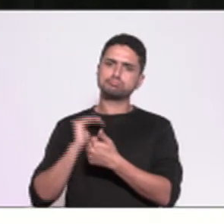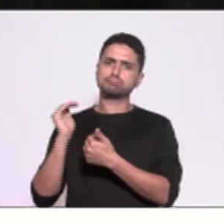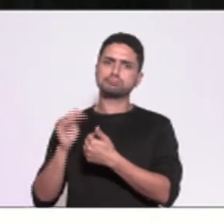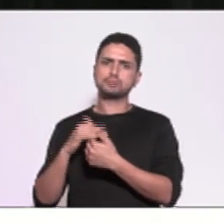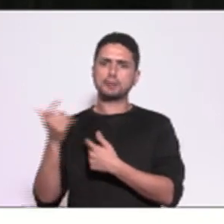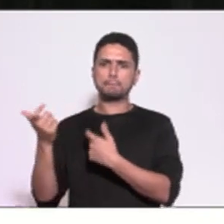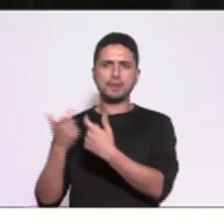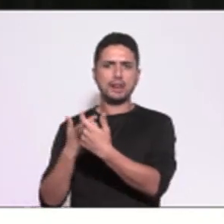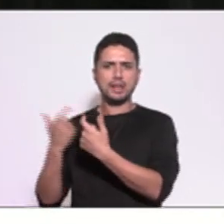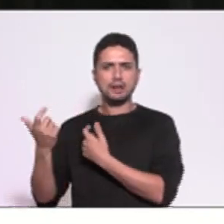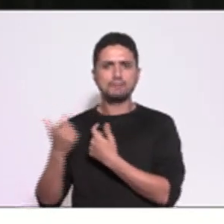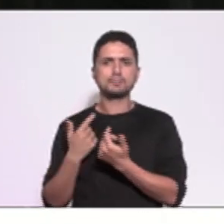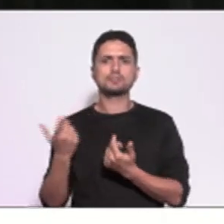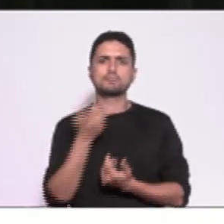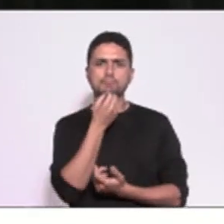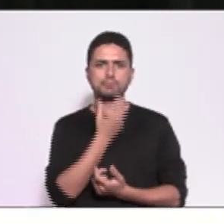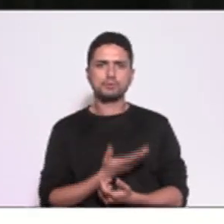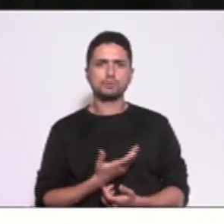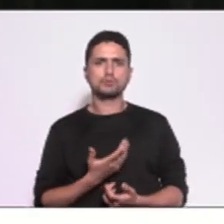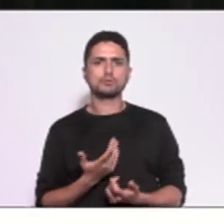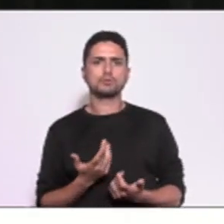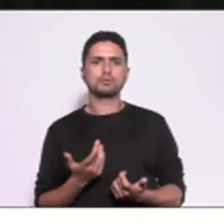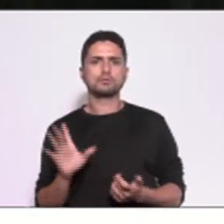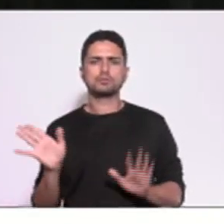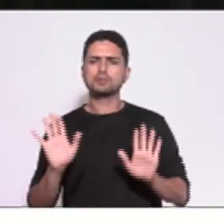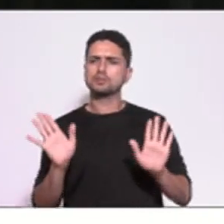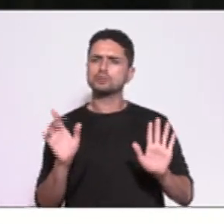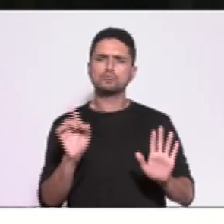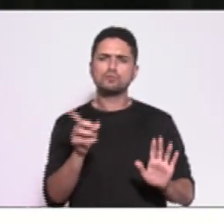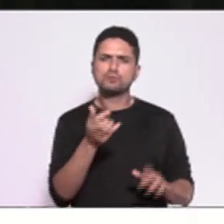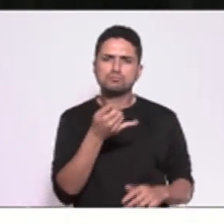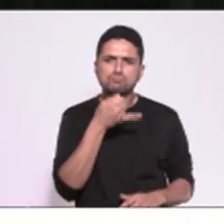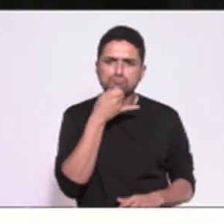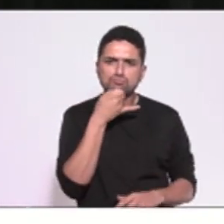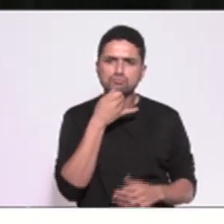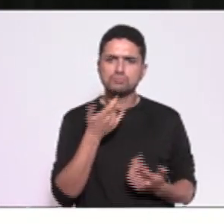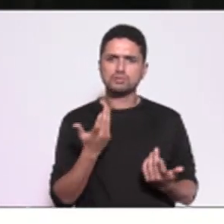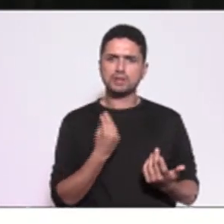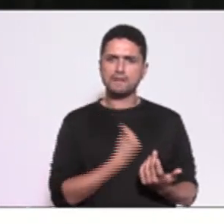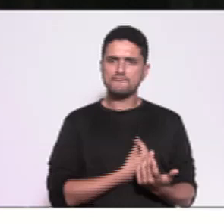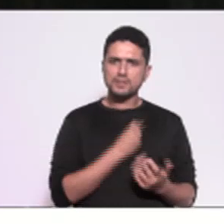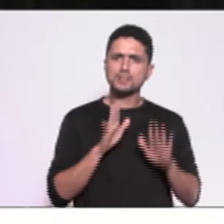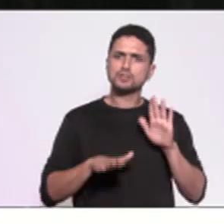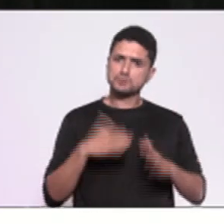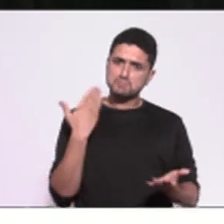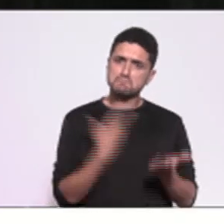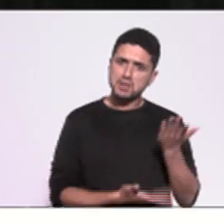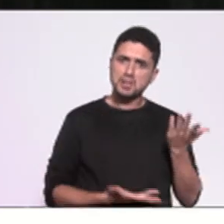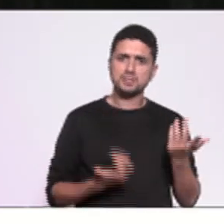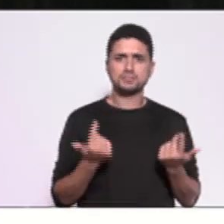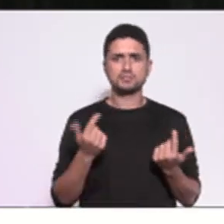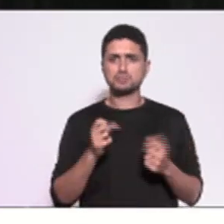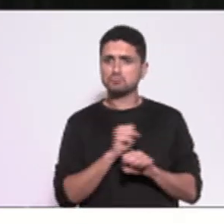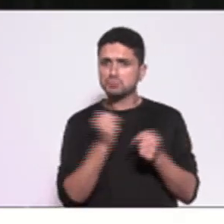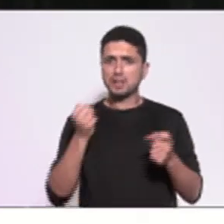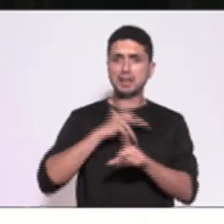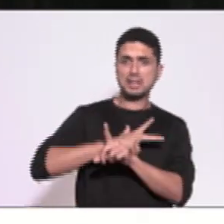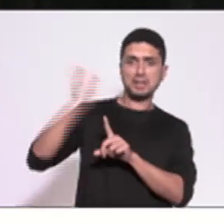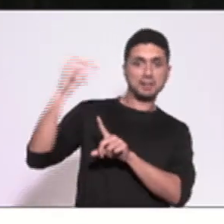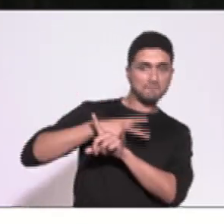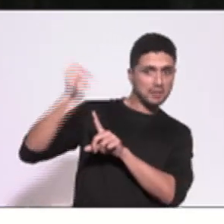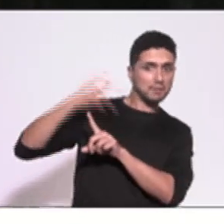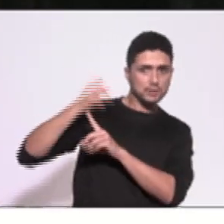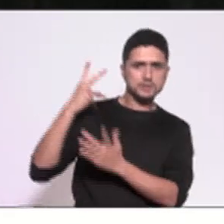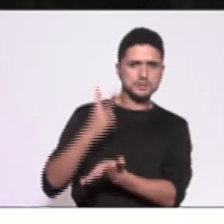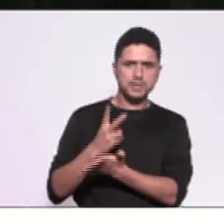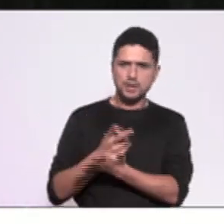sábias. E ele falou: Ará, não fica chateado, na vida não dá para ganhar todas. Tem momentos na vida que não adianta